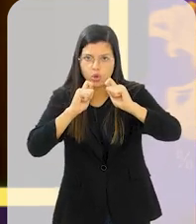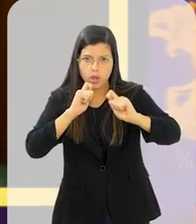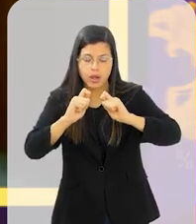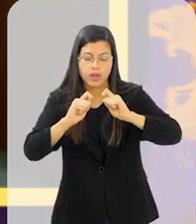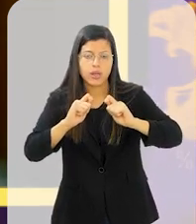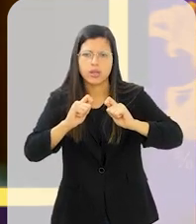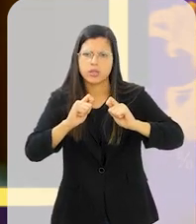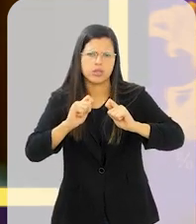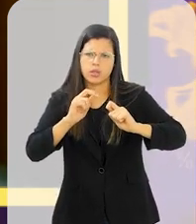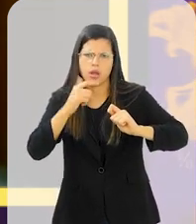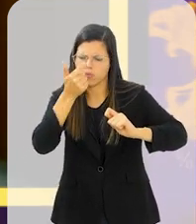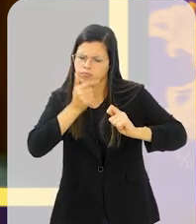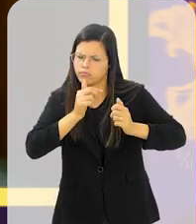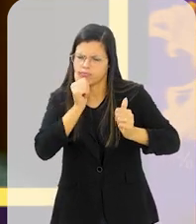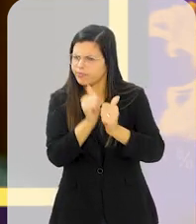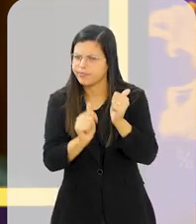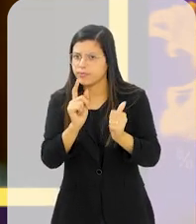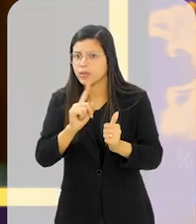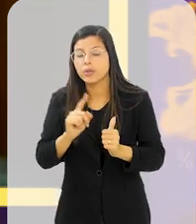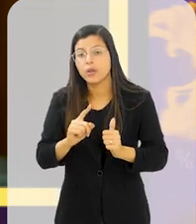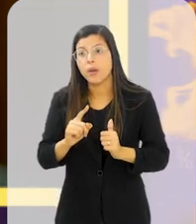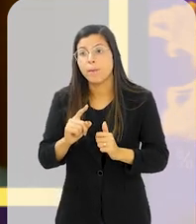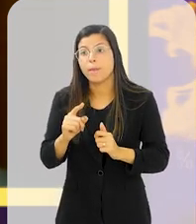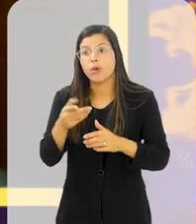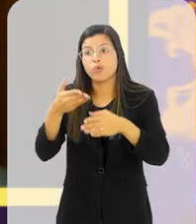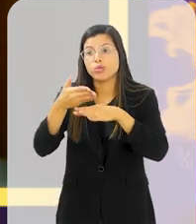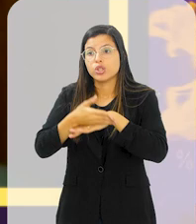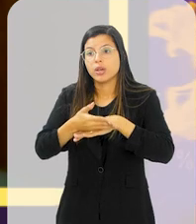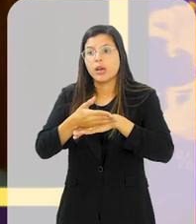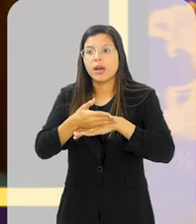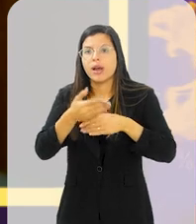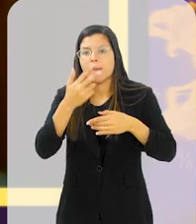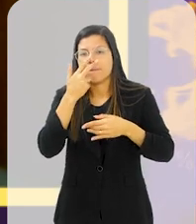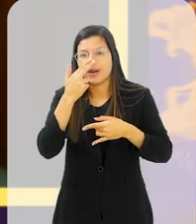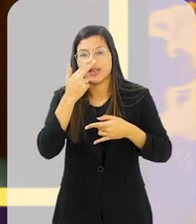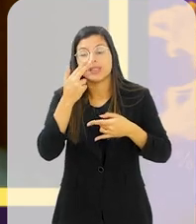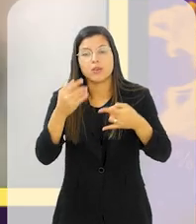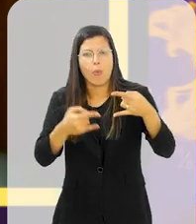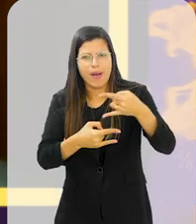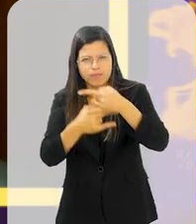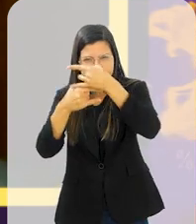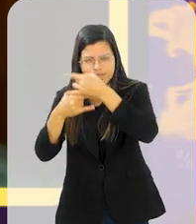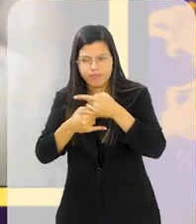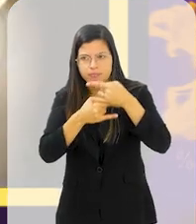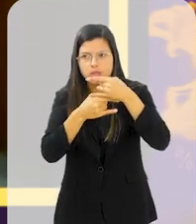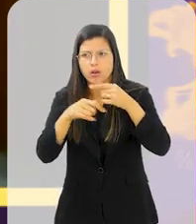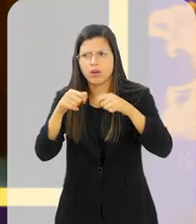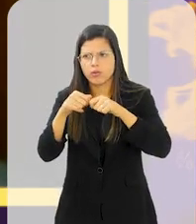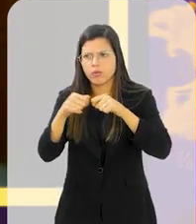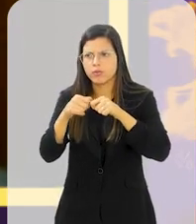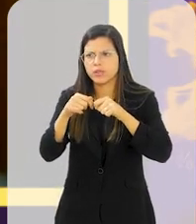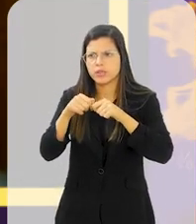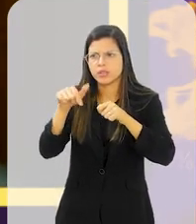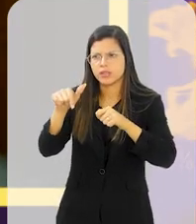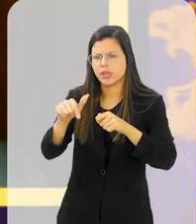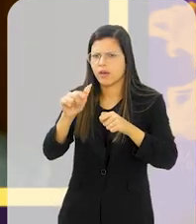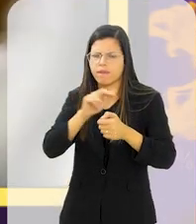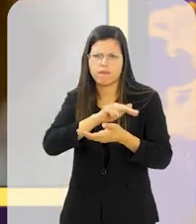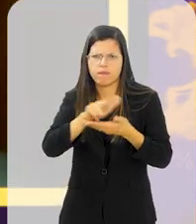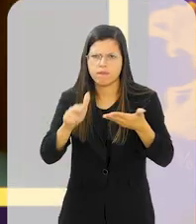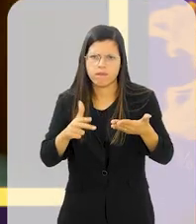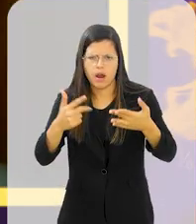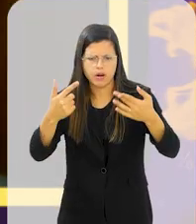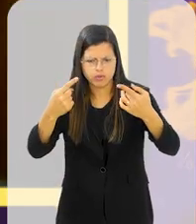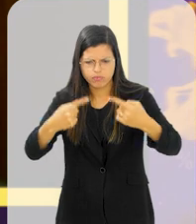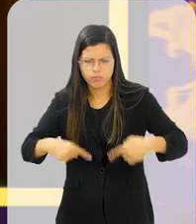atleta. Na minha cabeça de jornalista, para eu chegar para uma transmissão, que nem vou fazer hoje, ao longo da minha temporada aí, vários